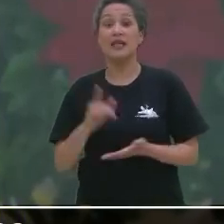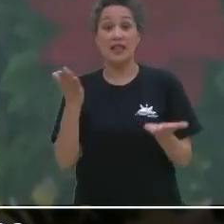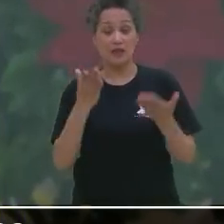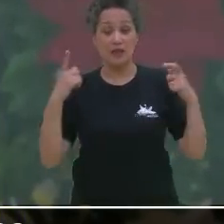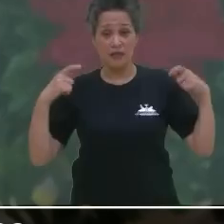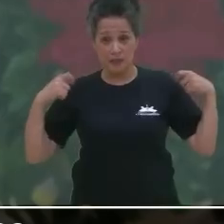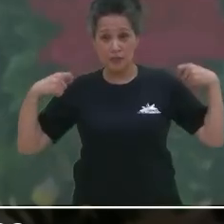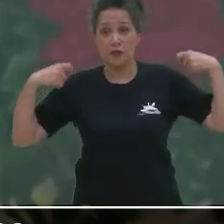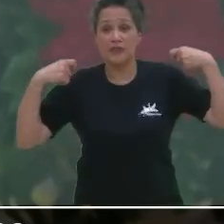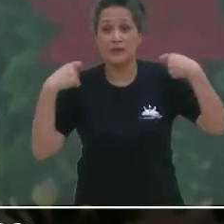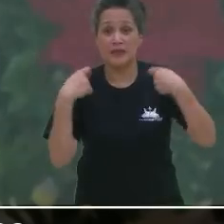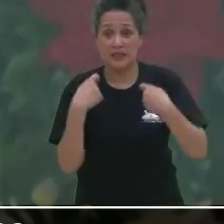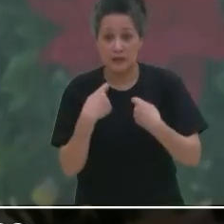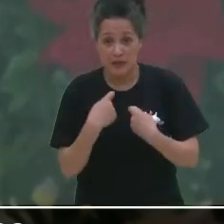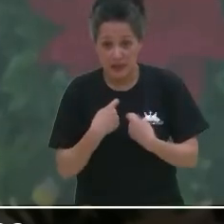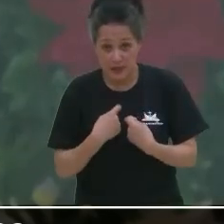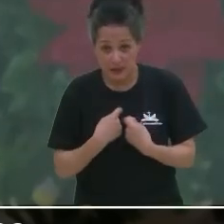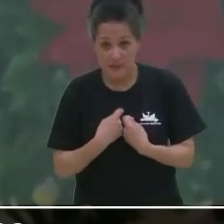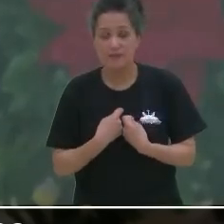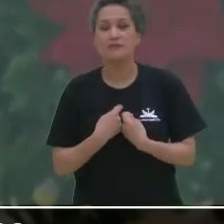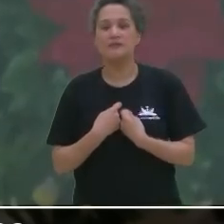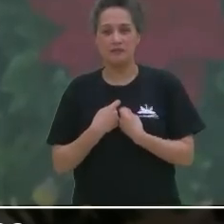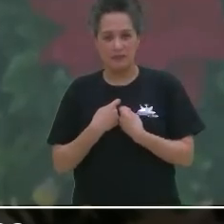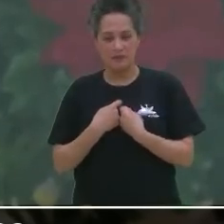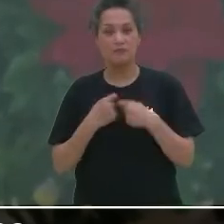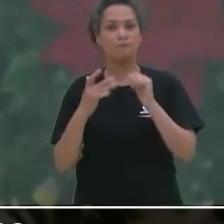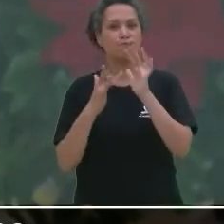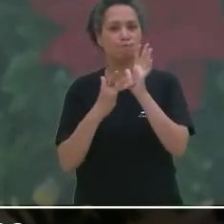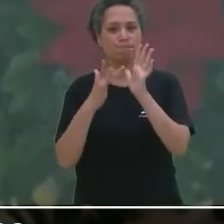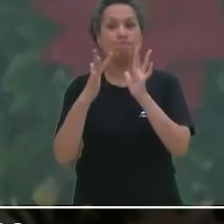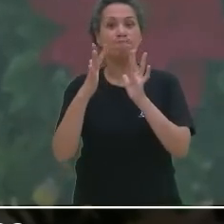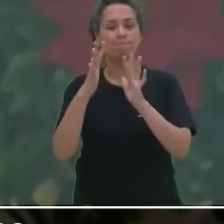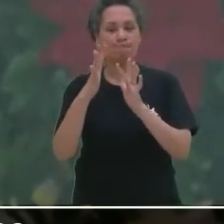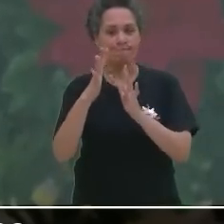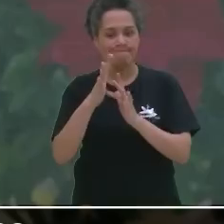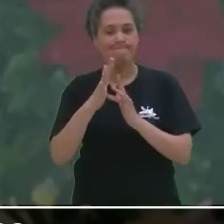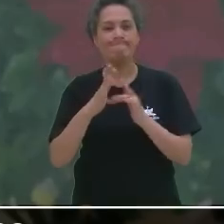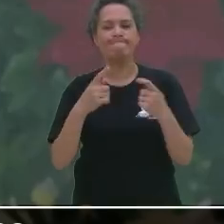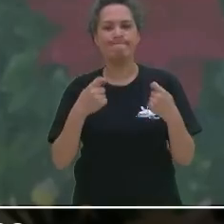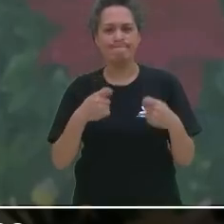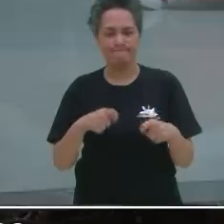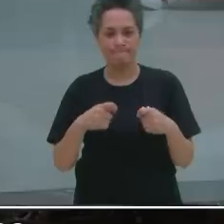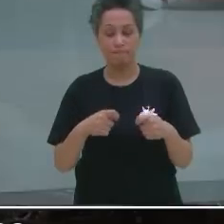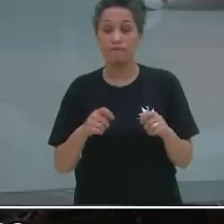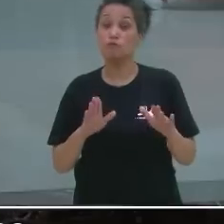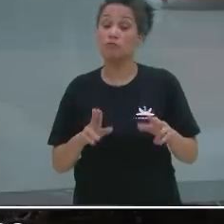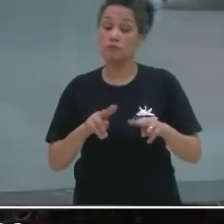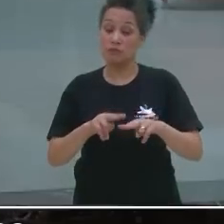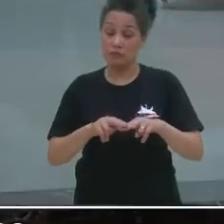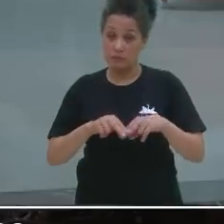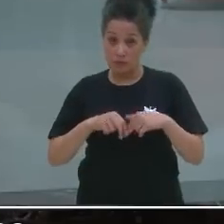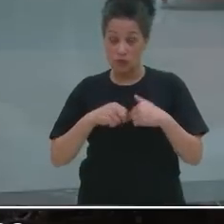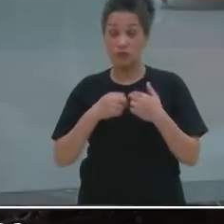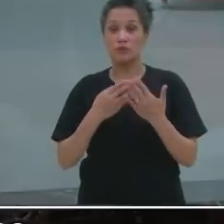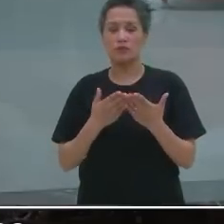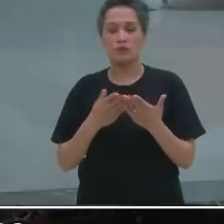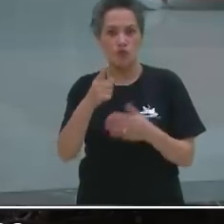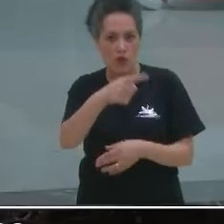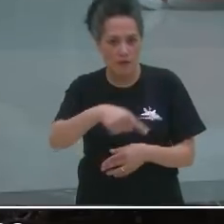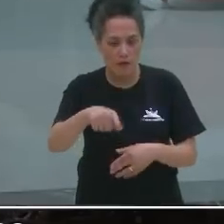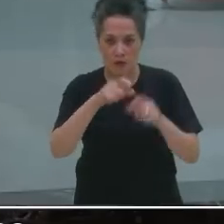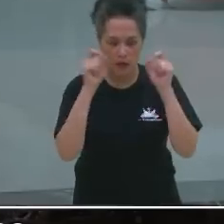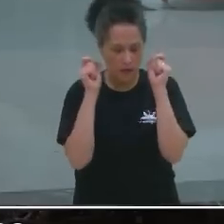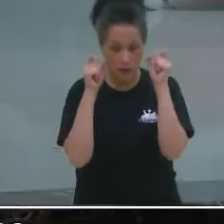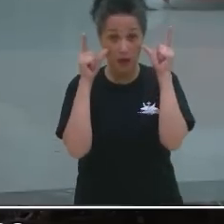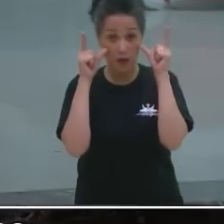Revesti-vos de nosso Senhor Jesus Cristo. Portanto, ficai